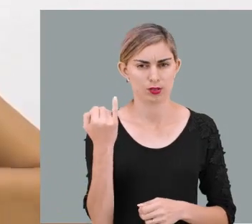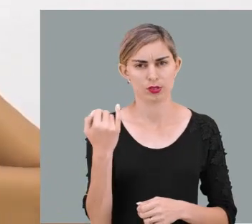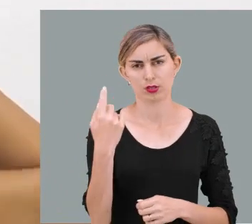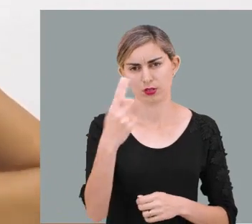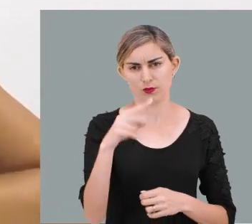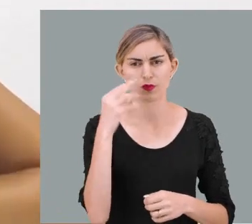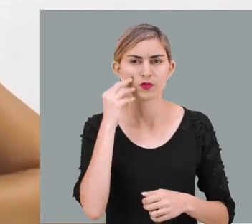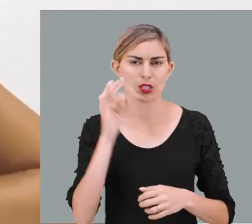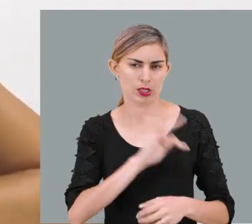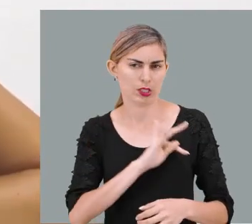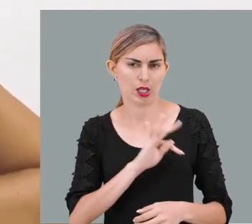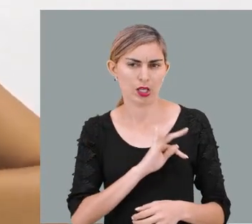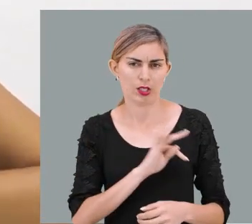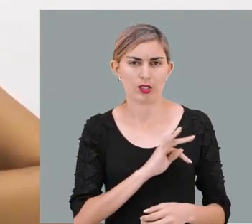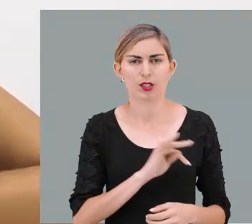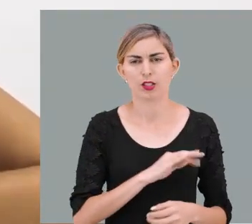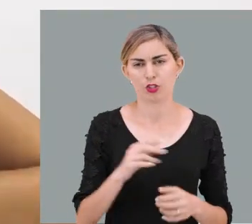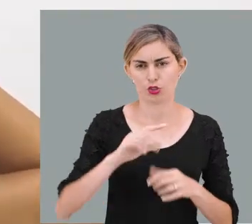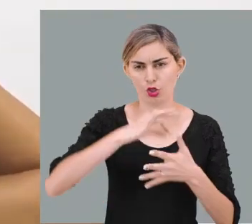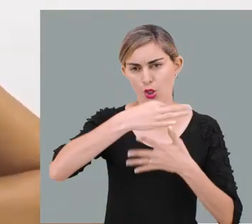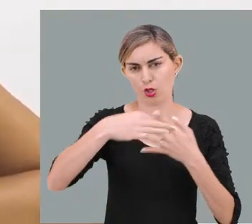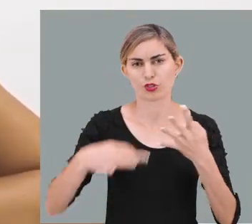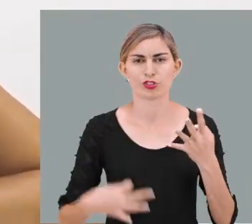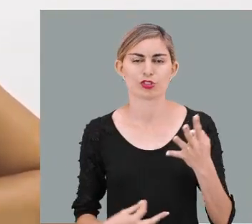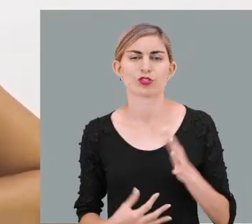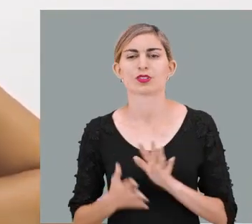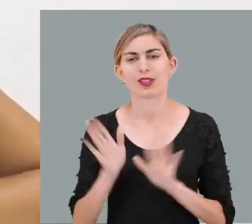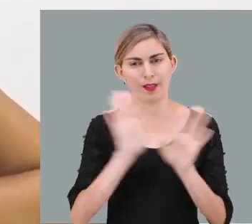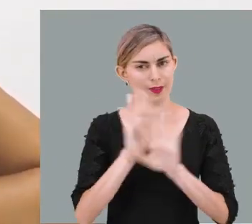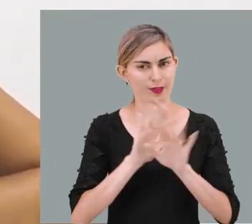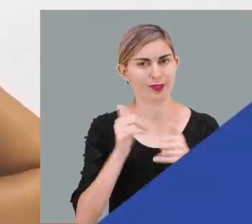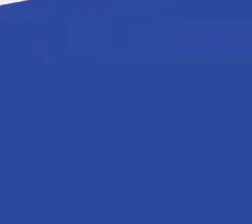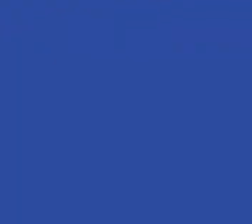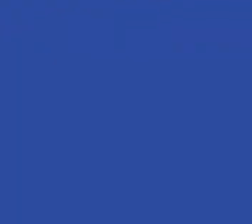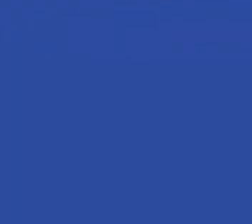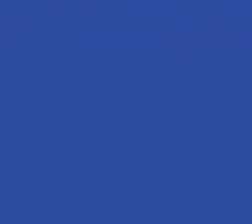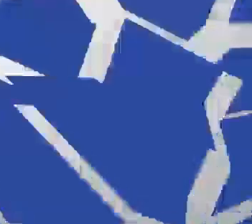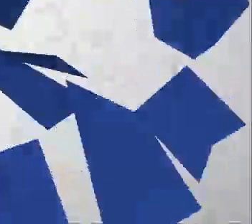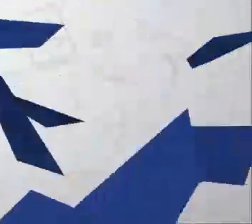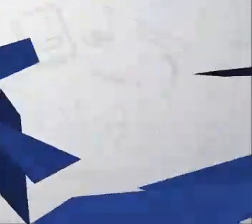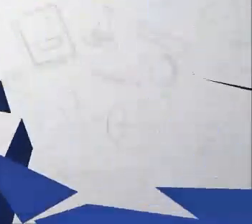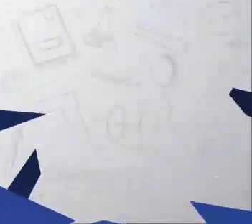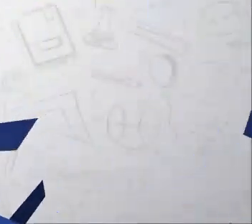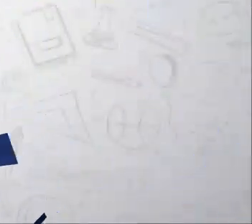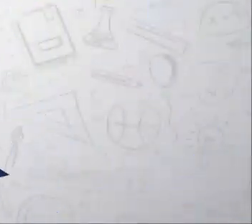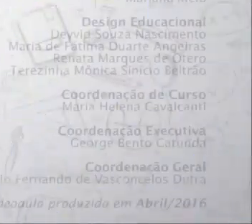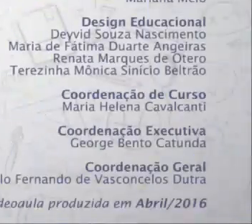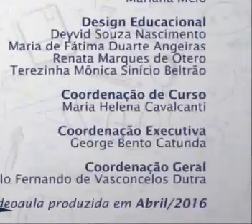importante para quem vai ser um técnico ou uma técnica em logística. Até já!